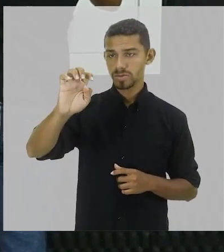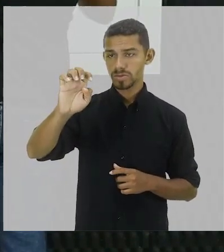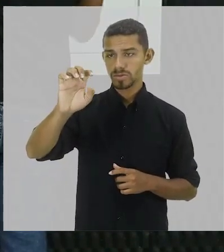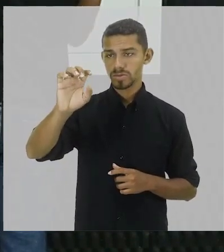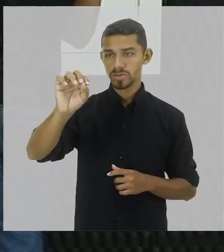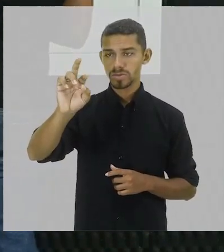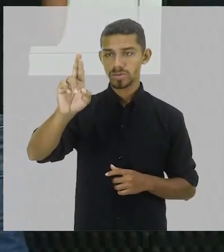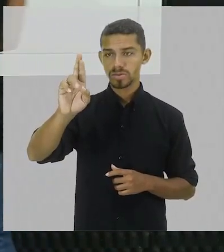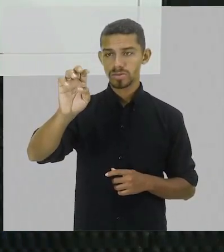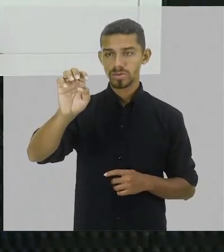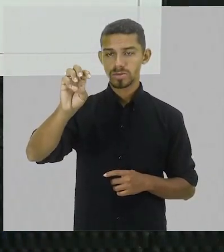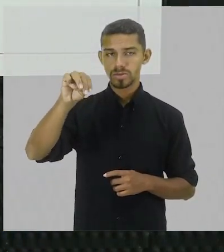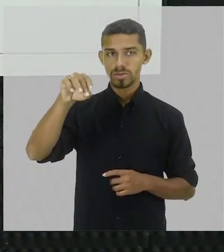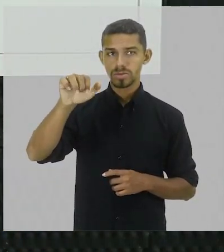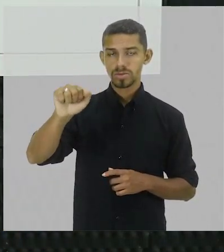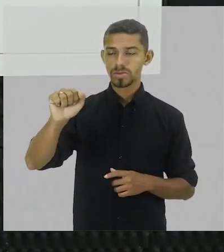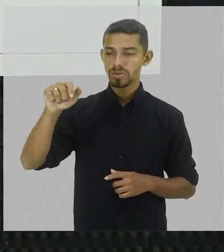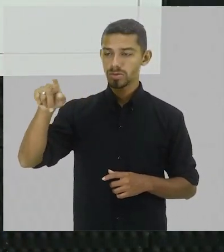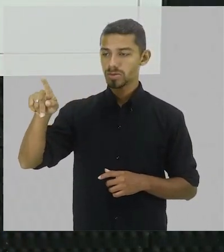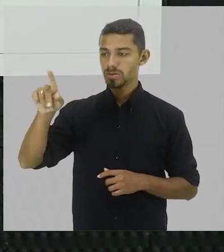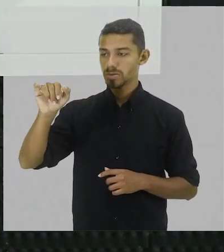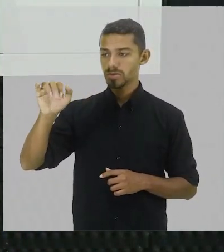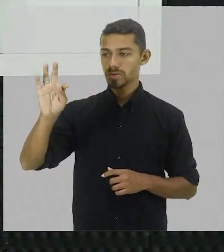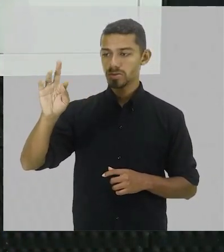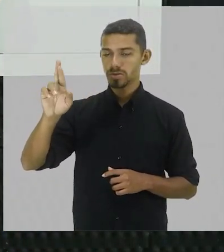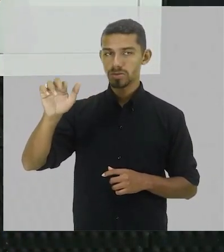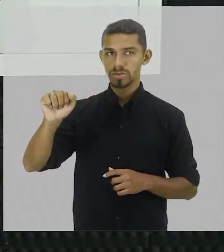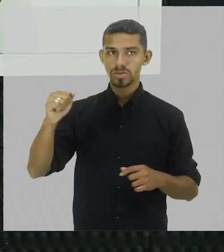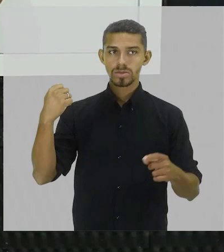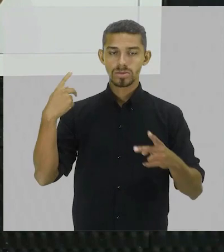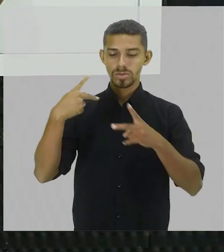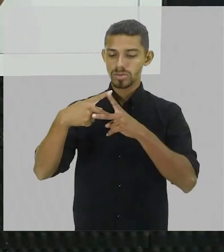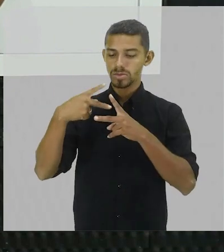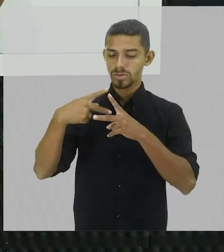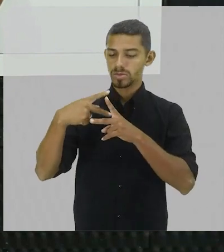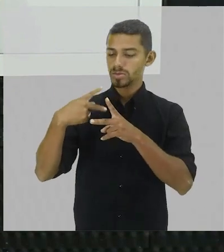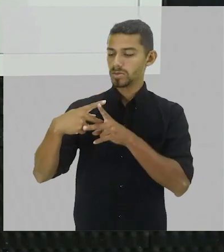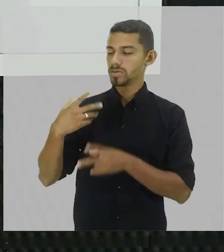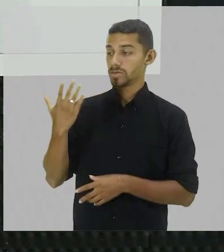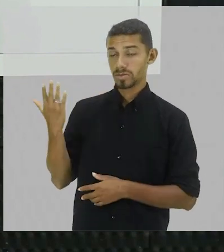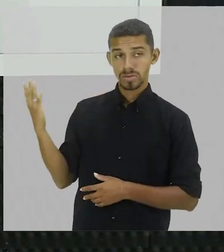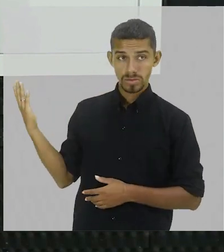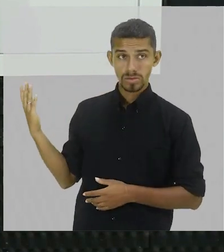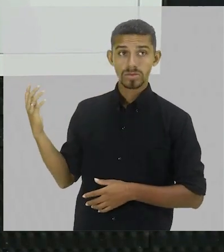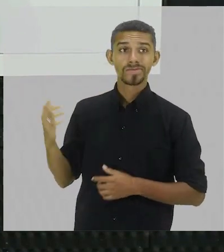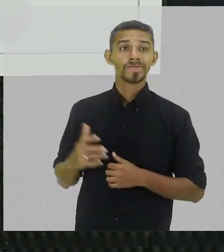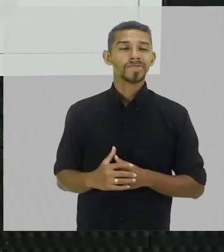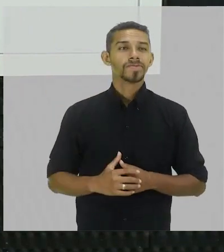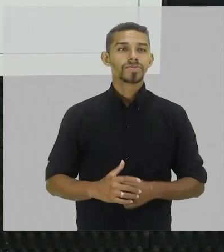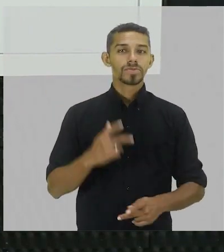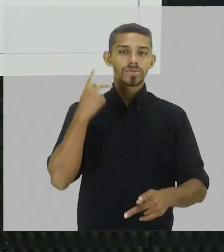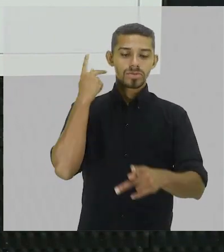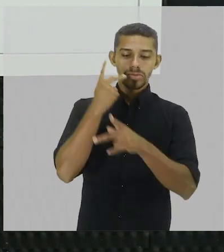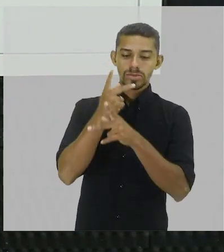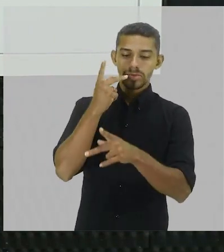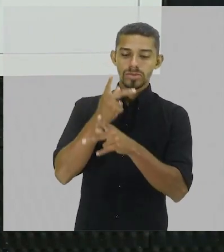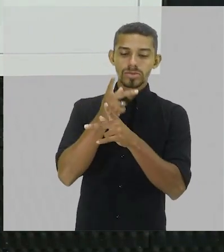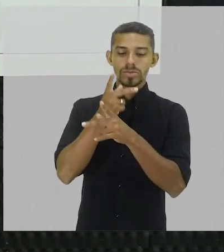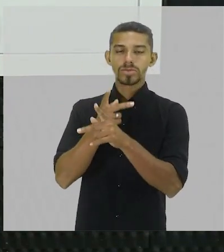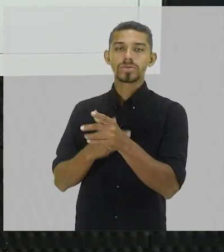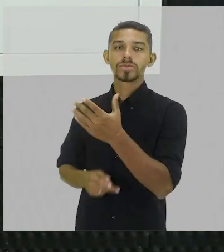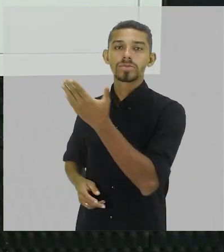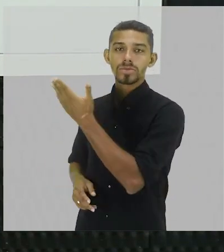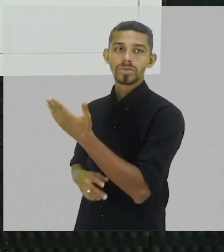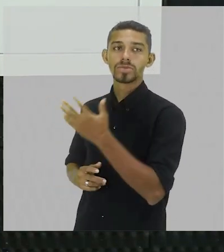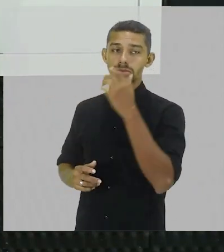Ó, no cone você tem a seguinte relação. A altura, aqui, ó, segmento que vai desse ponto para cá